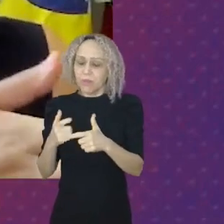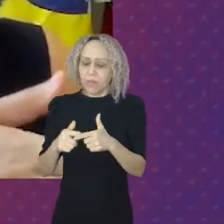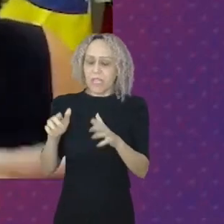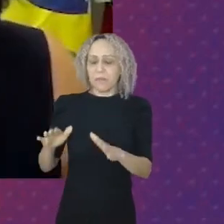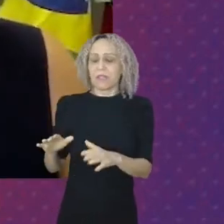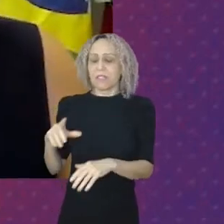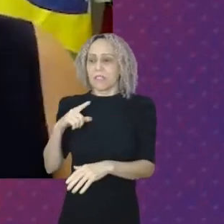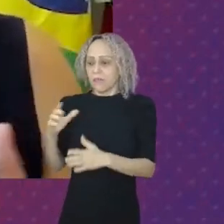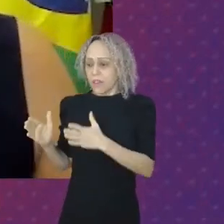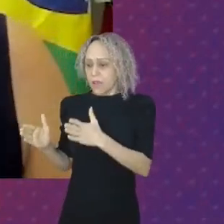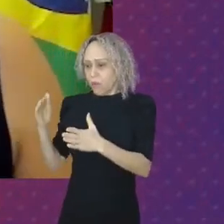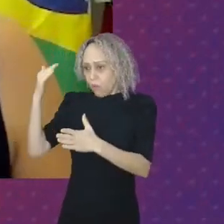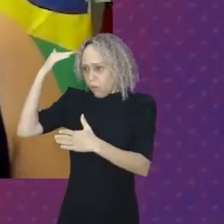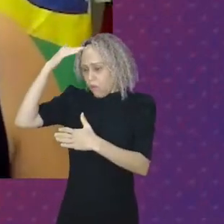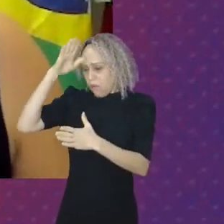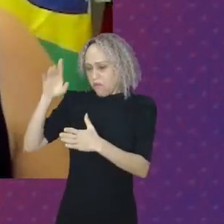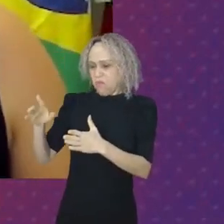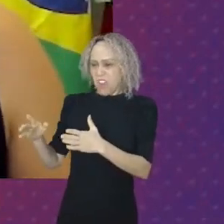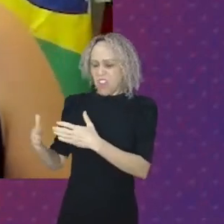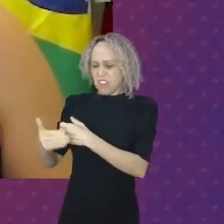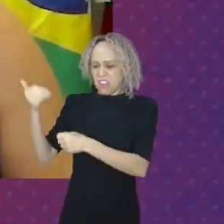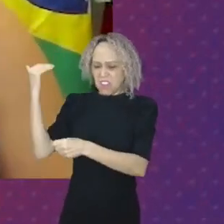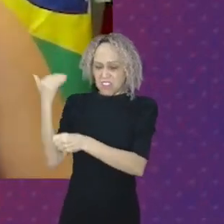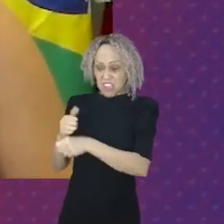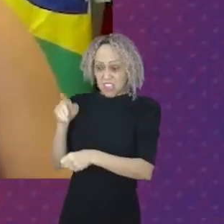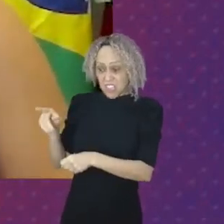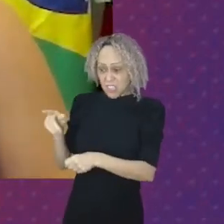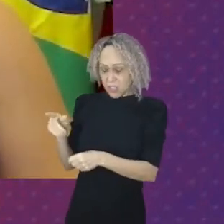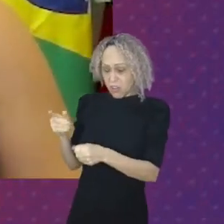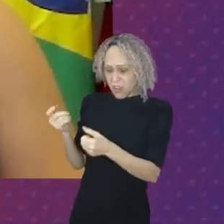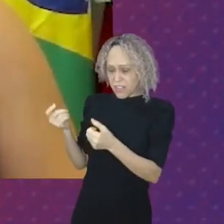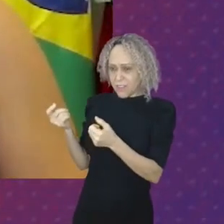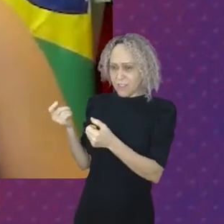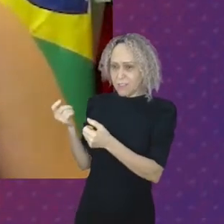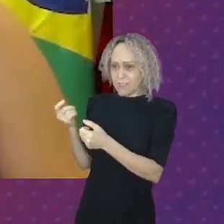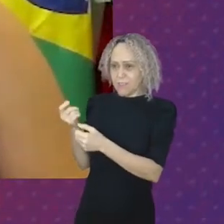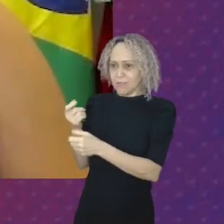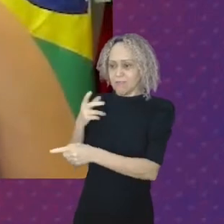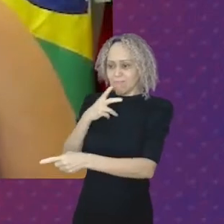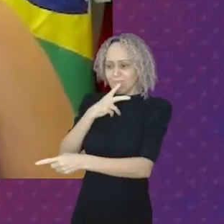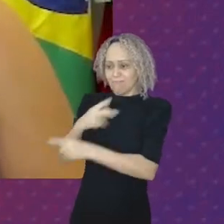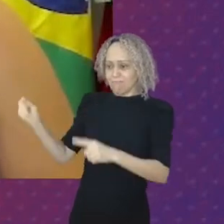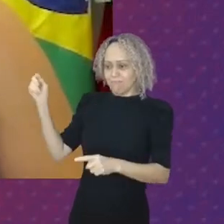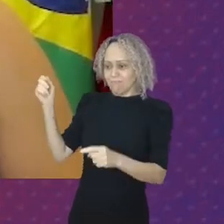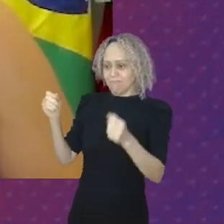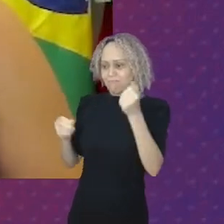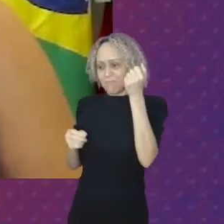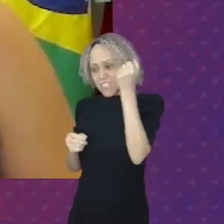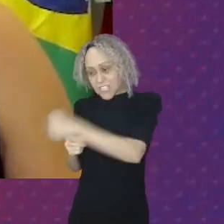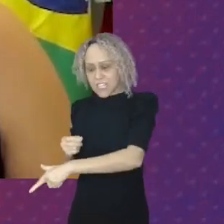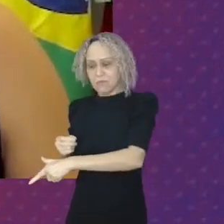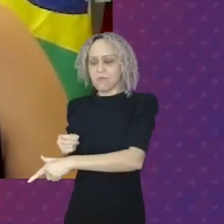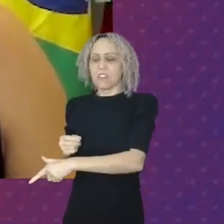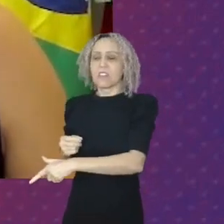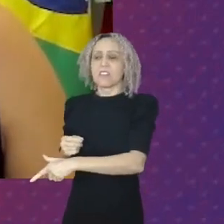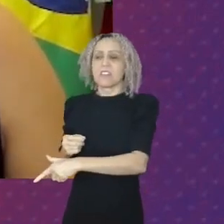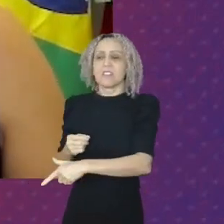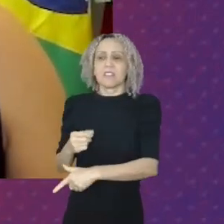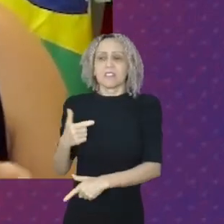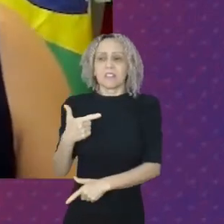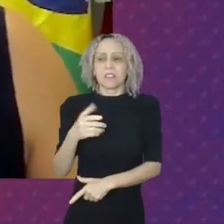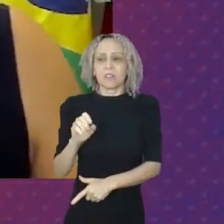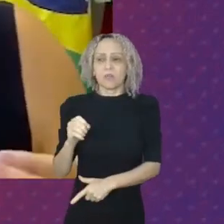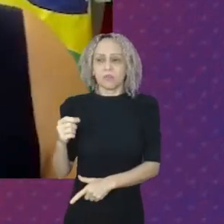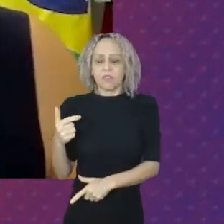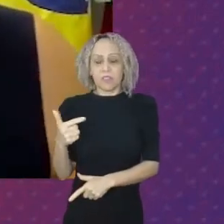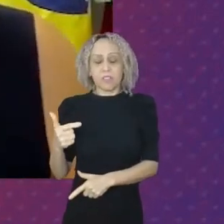derrotamos nas urnas em 2022, mas que precisamos ter muita nitidez de que